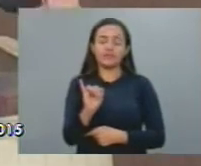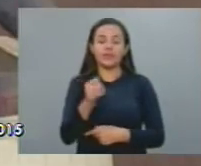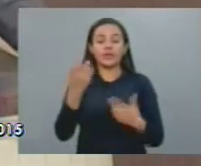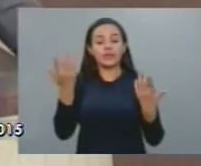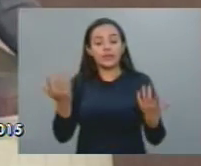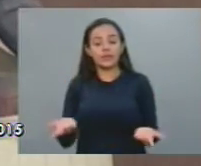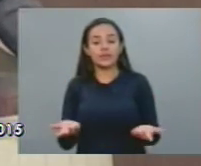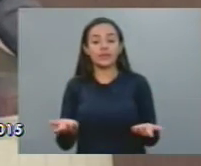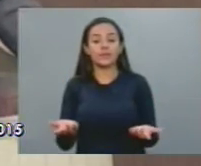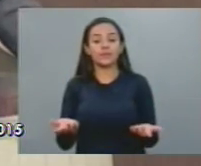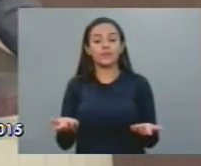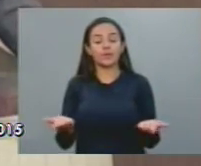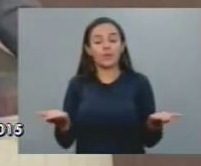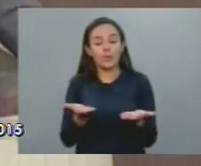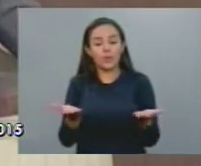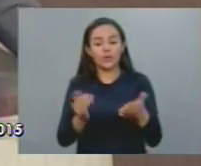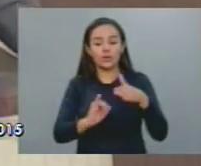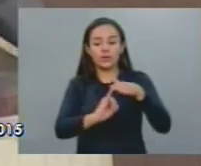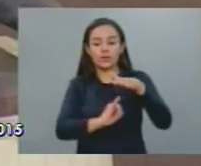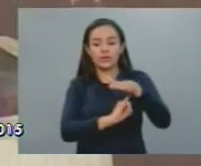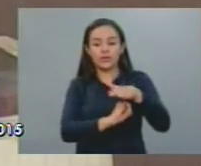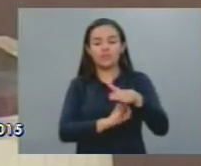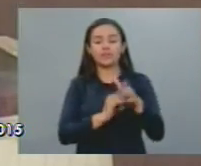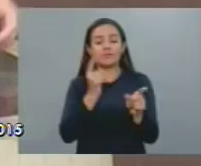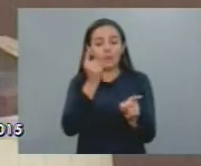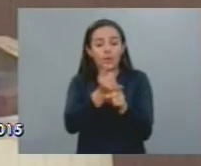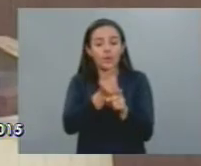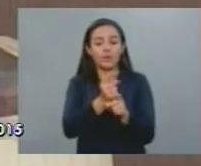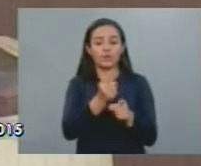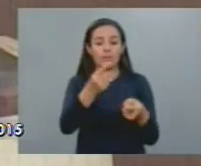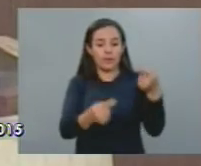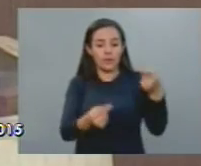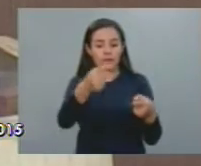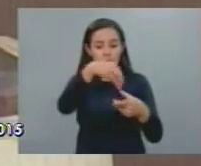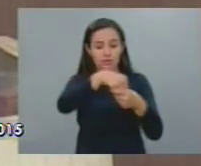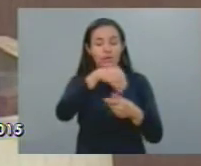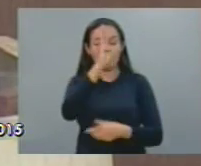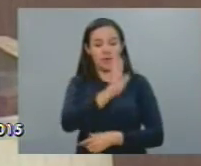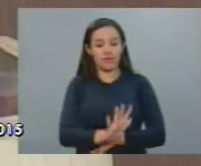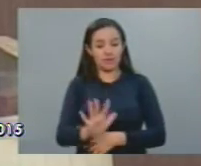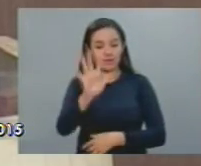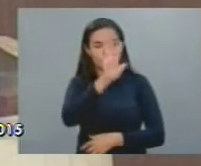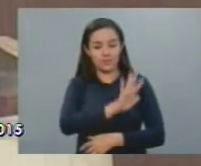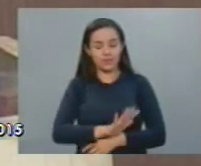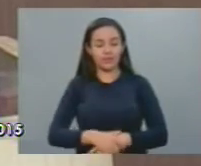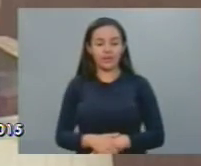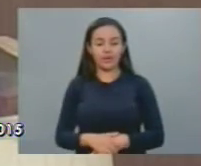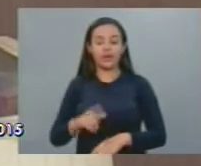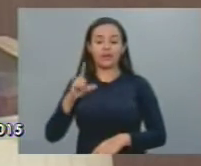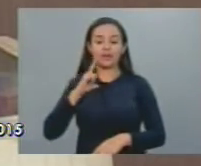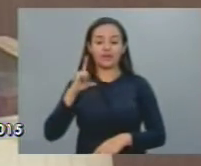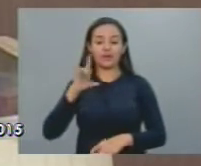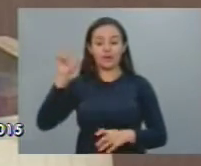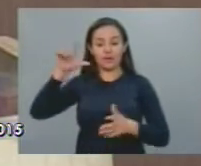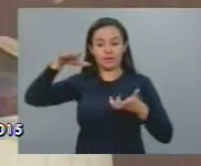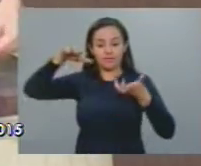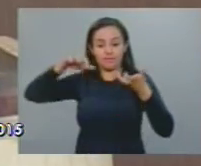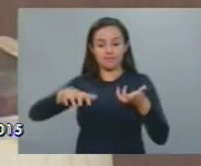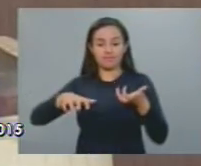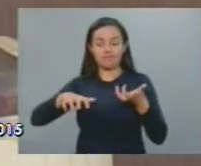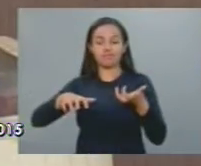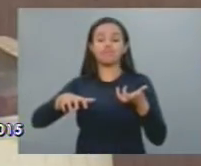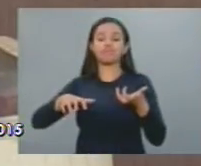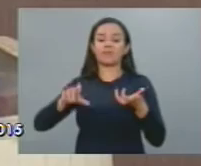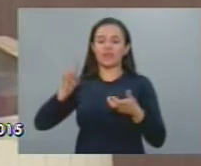nessas instituições hoje da política brasileira. Temos um Congresso Nacional que é a antítese do